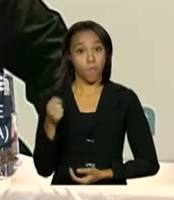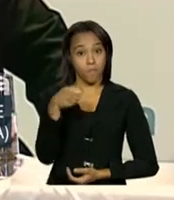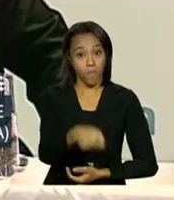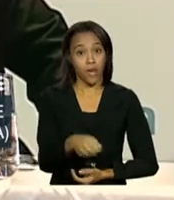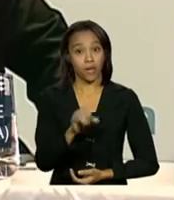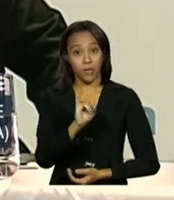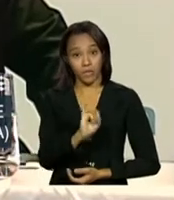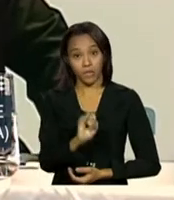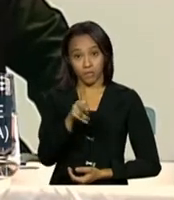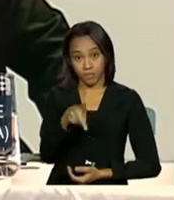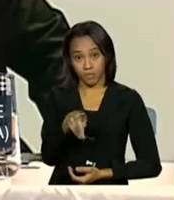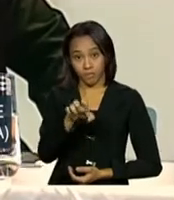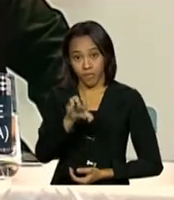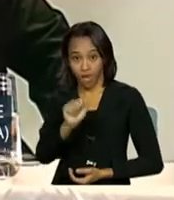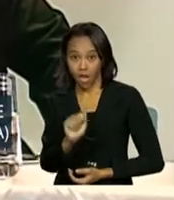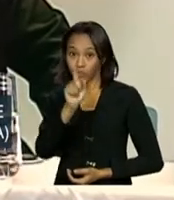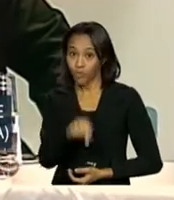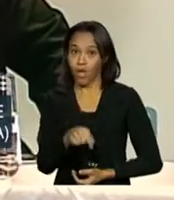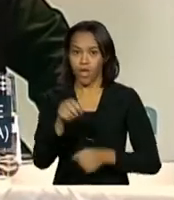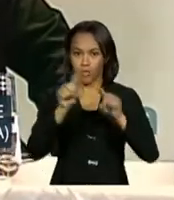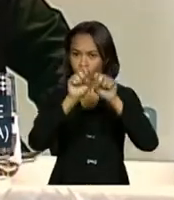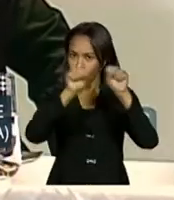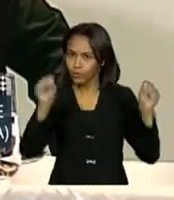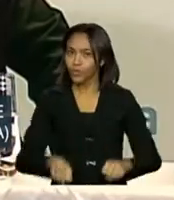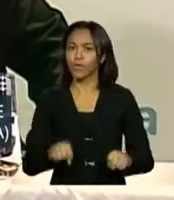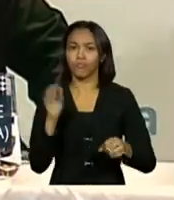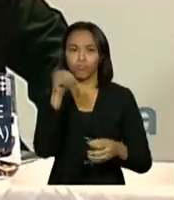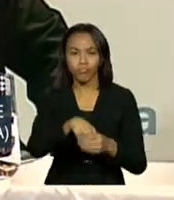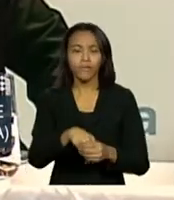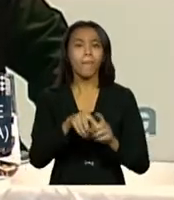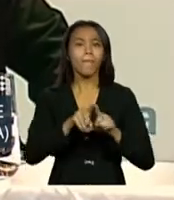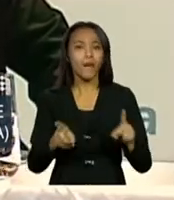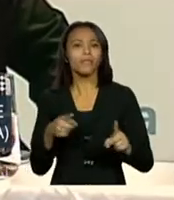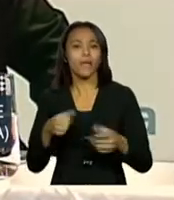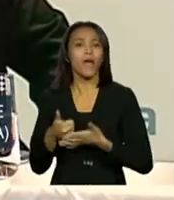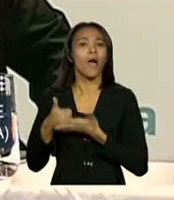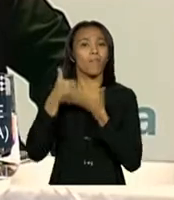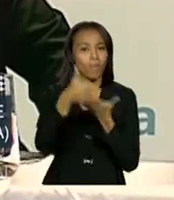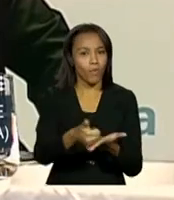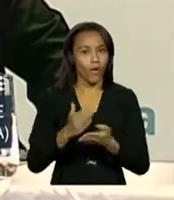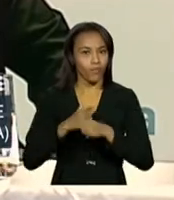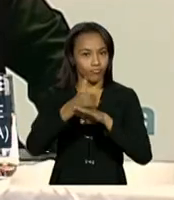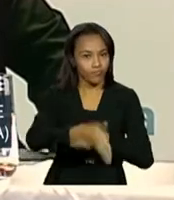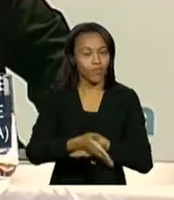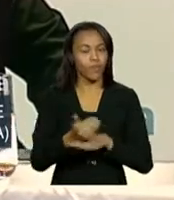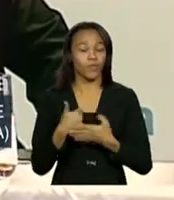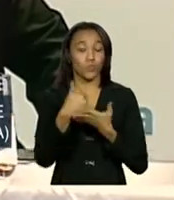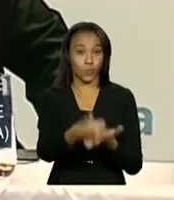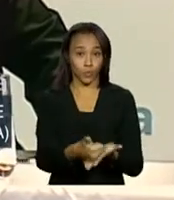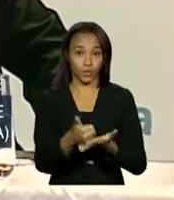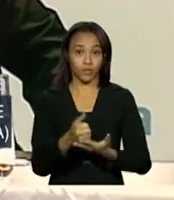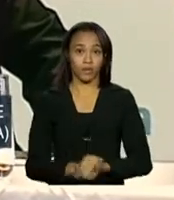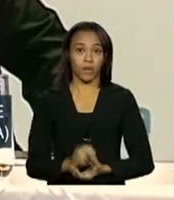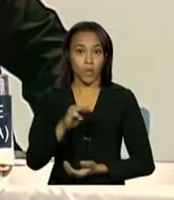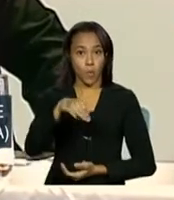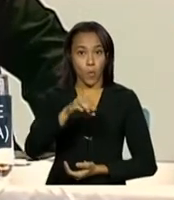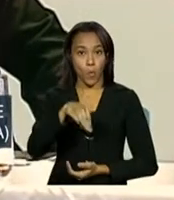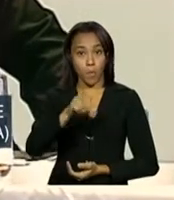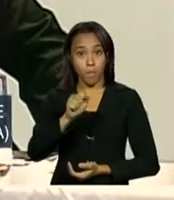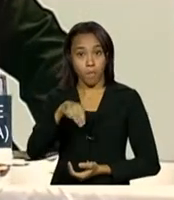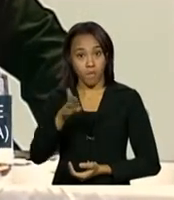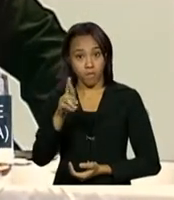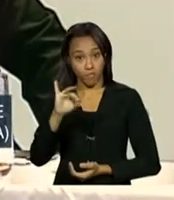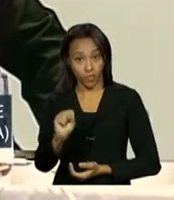é servidor do IPEA, mas é um membro do IPEA. Você terá nele um